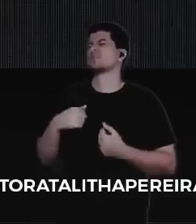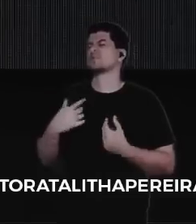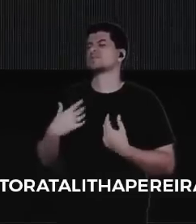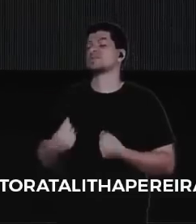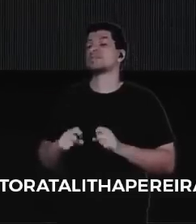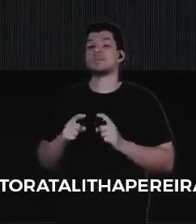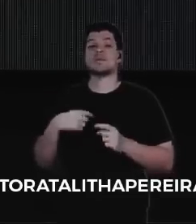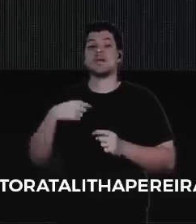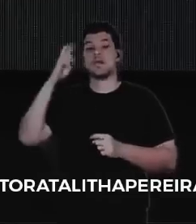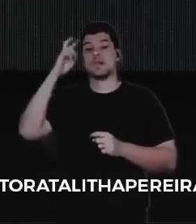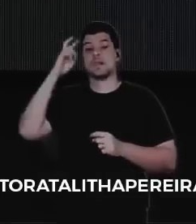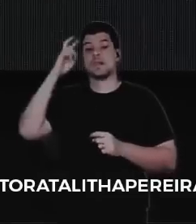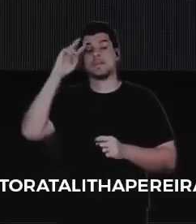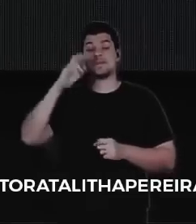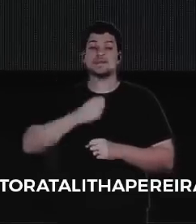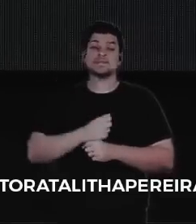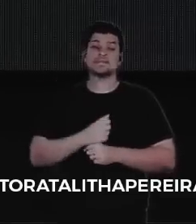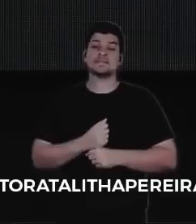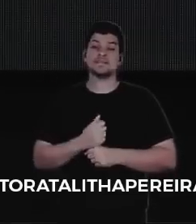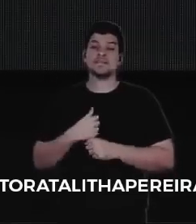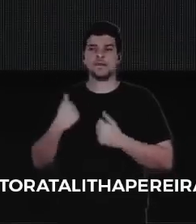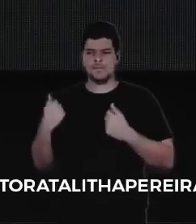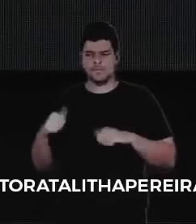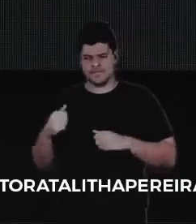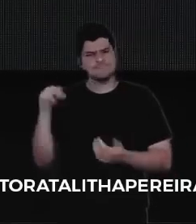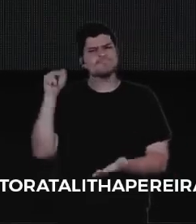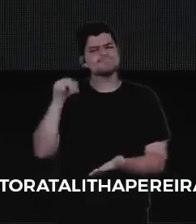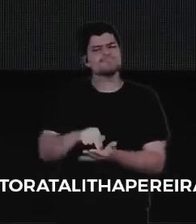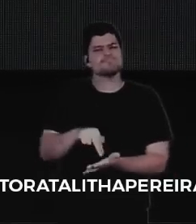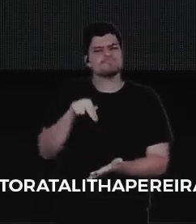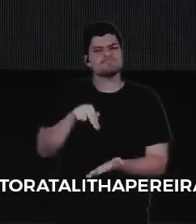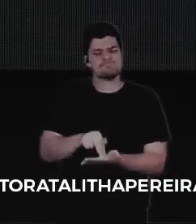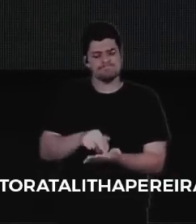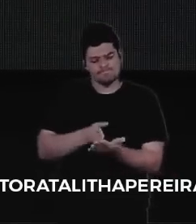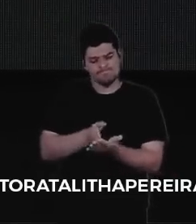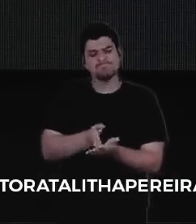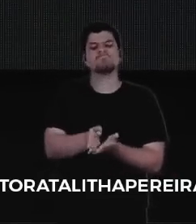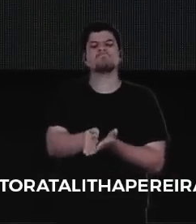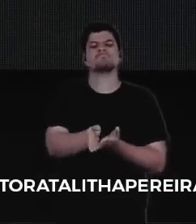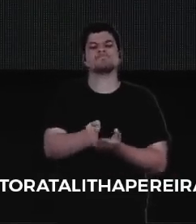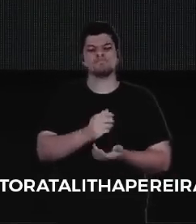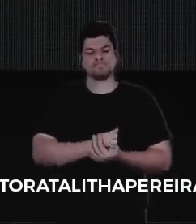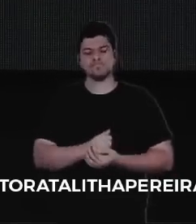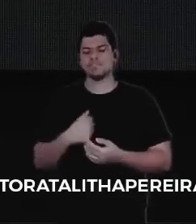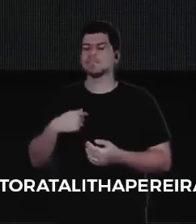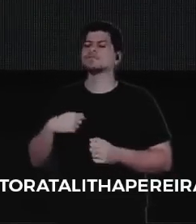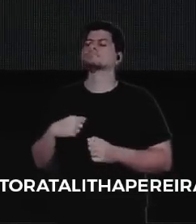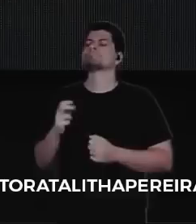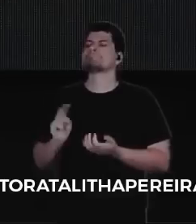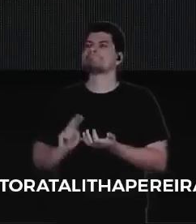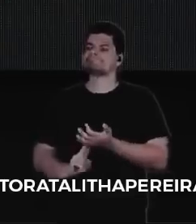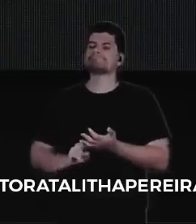Mas eu lembrei assim: eu tenho que ser disciplinado. Eu me levantei,